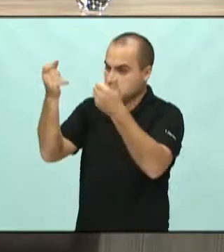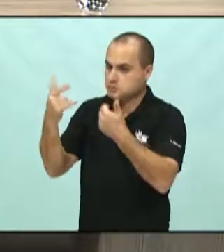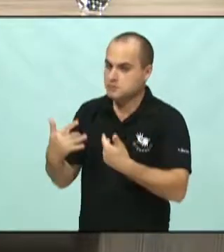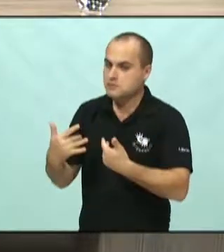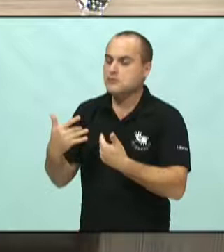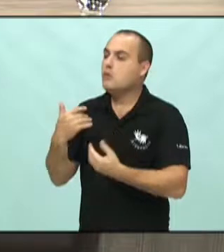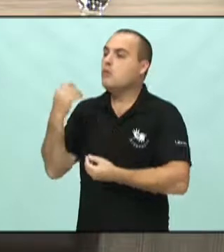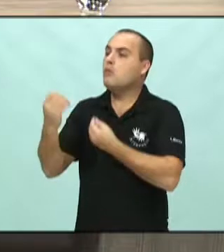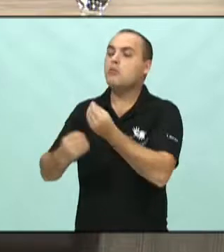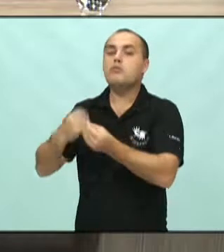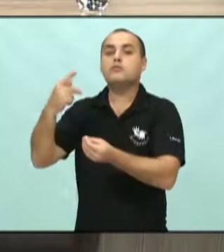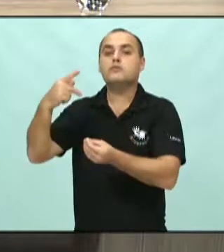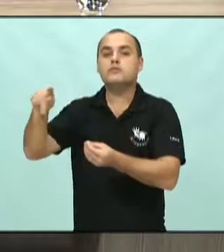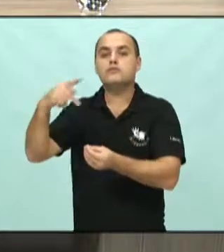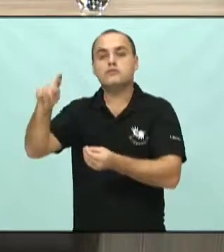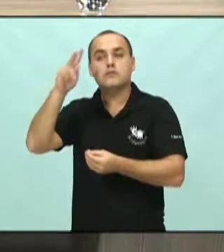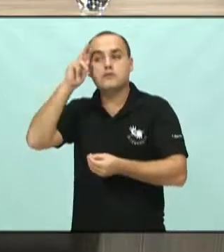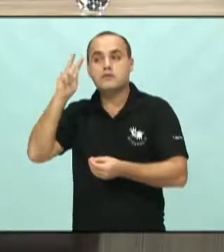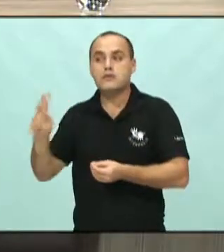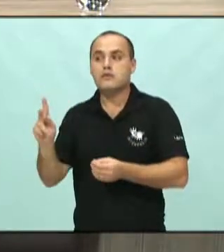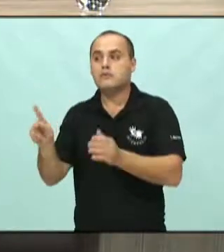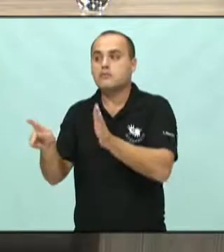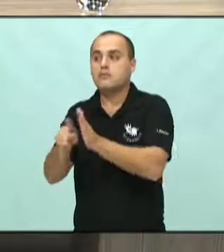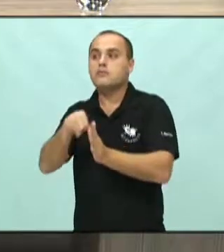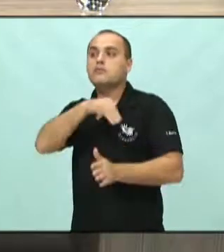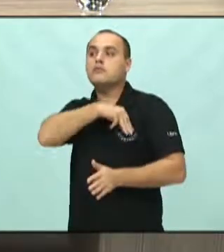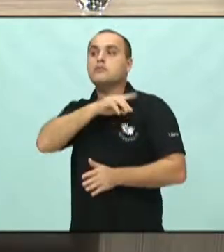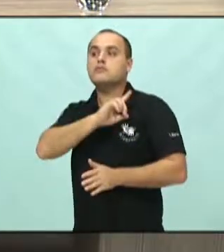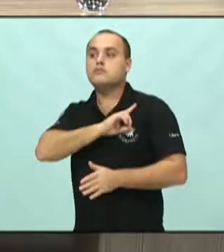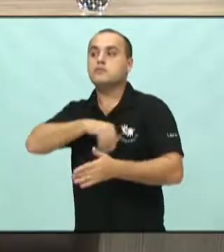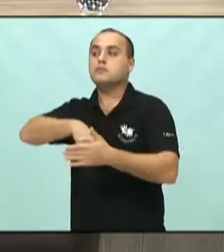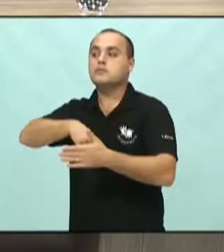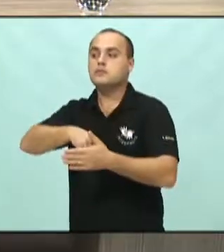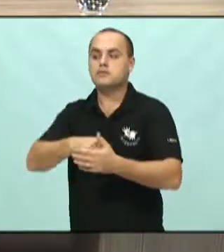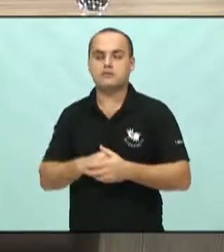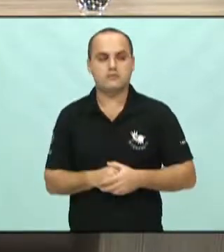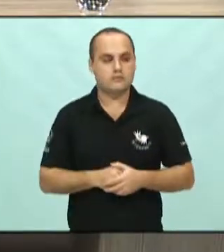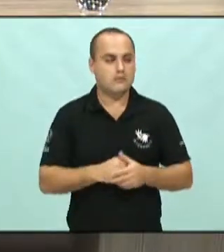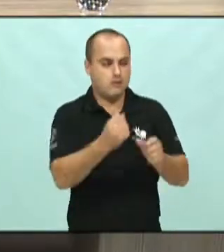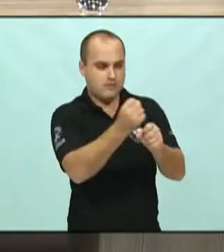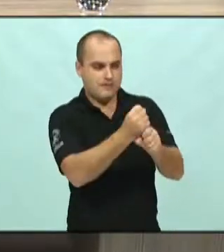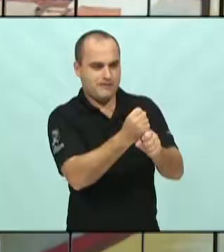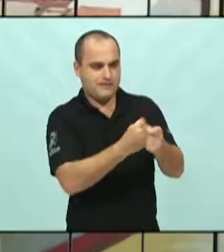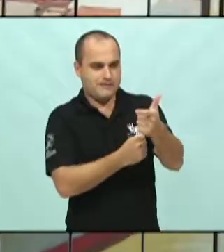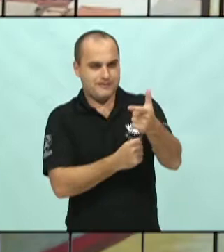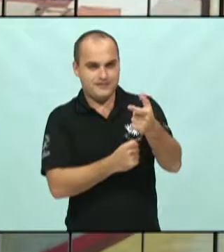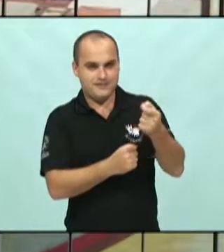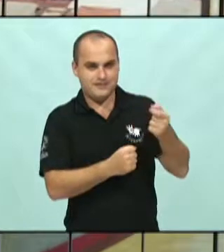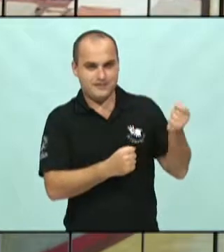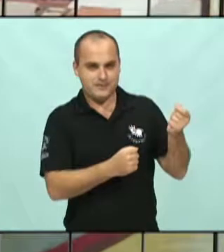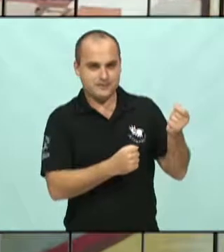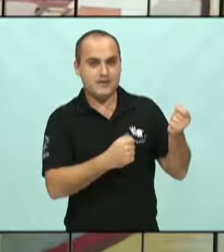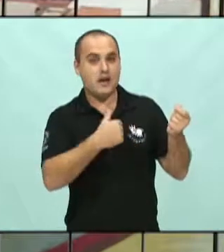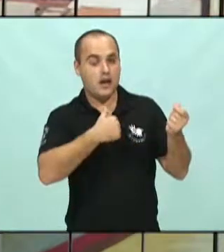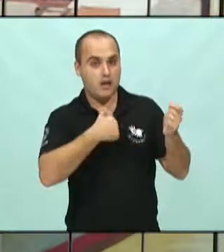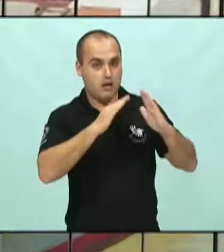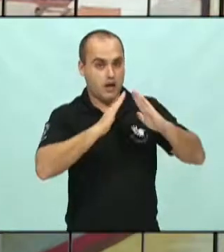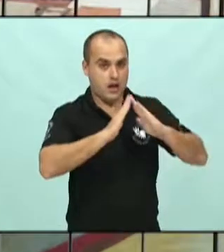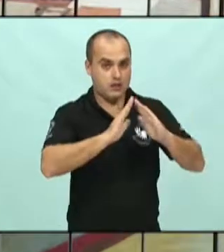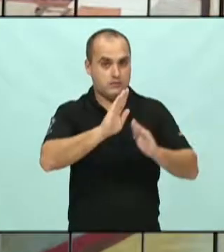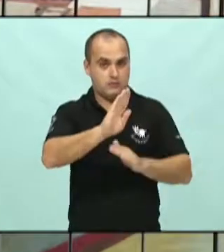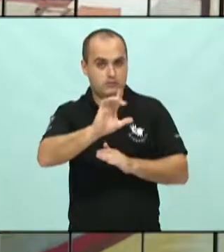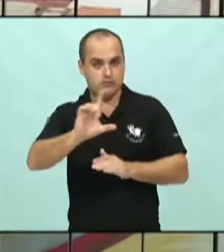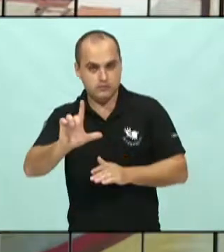tua história com o Clube Marcílio Dias. Desde 2000, quando eu morava em Blumenau, comecei a fazer faculdade de jornalismo na